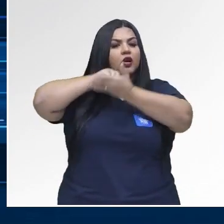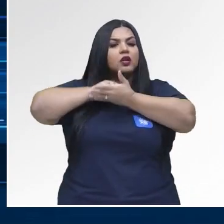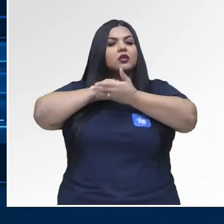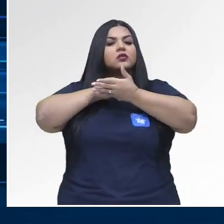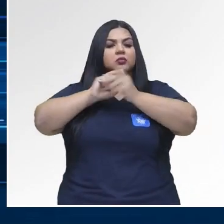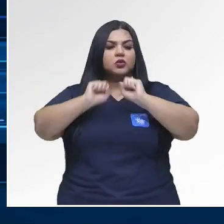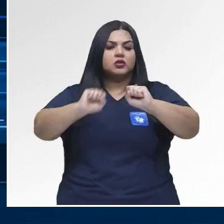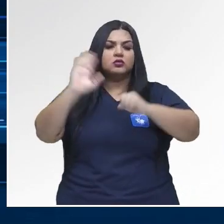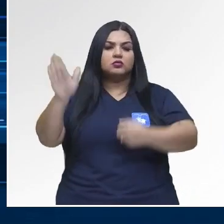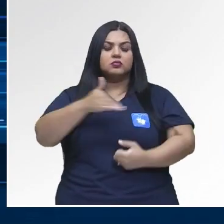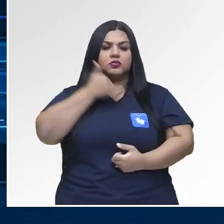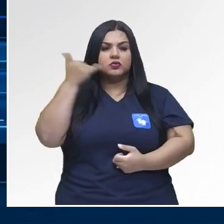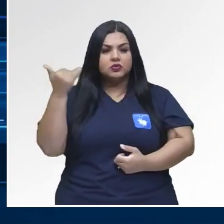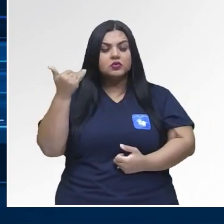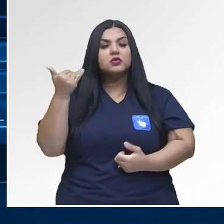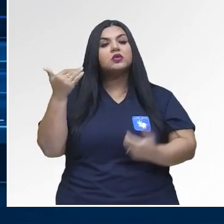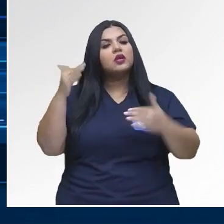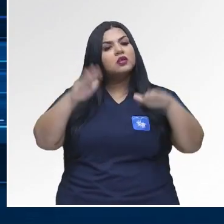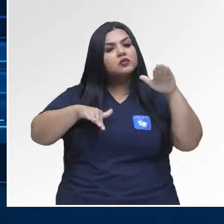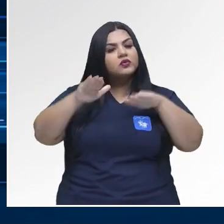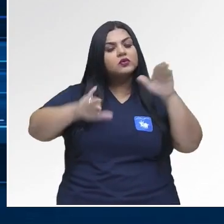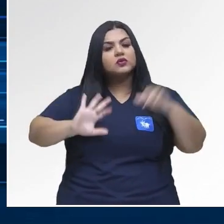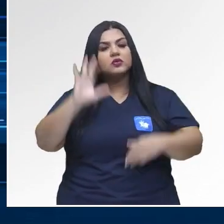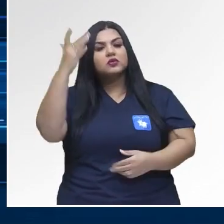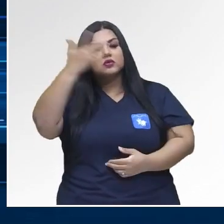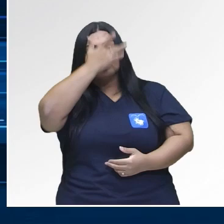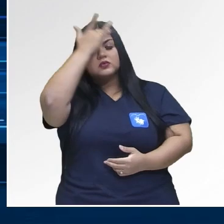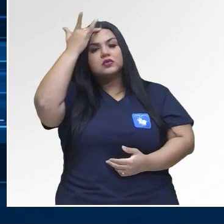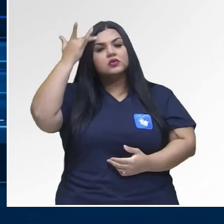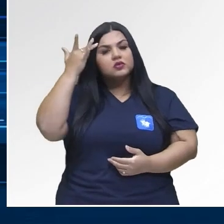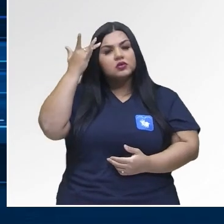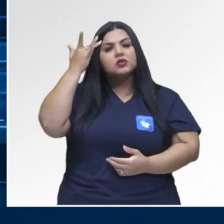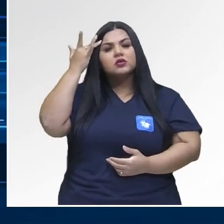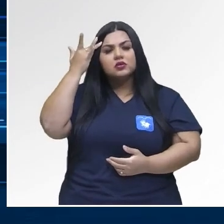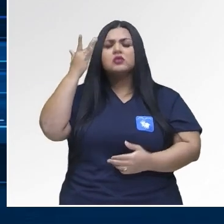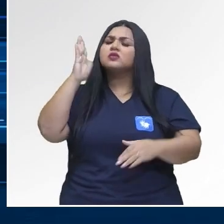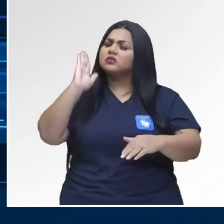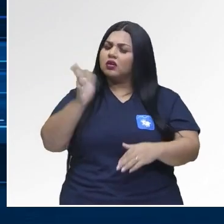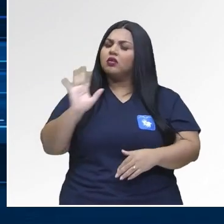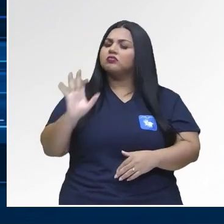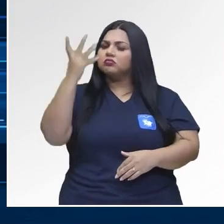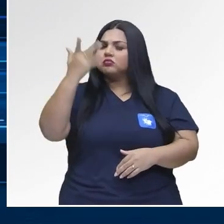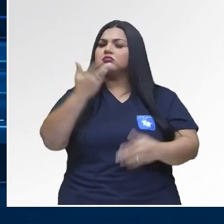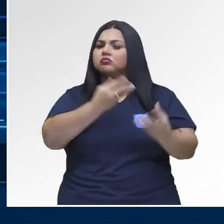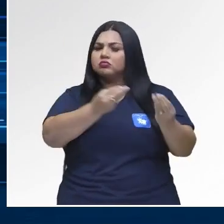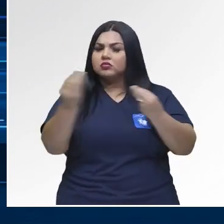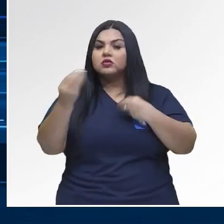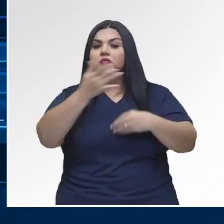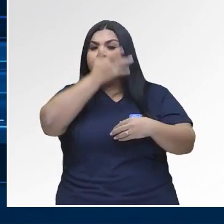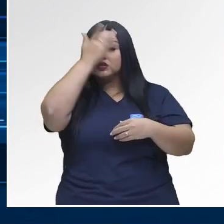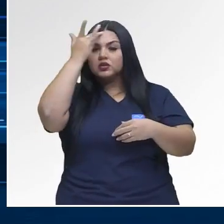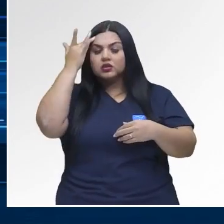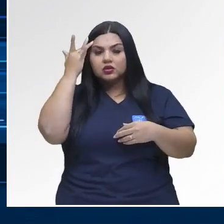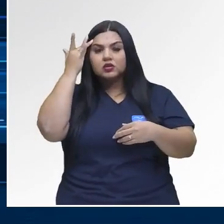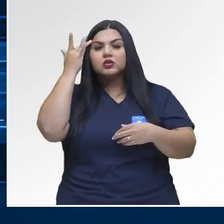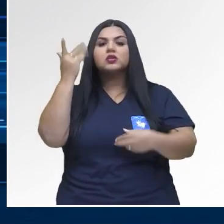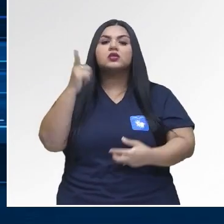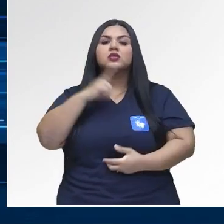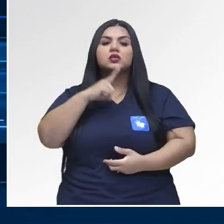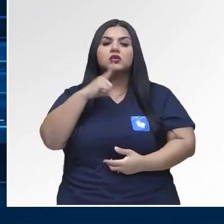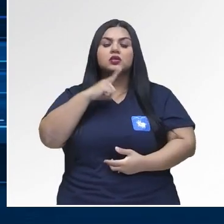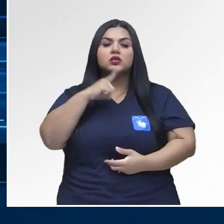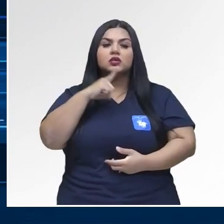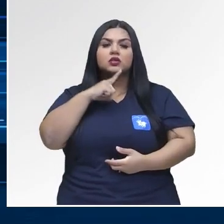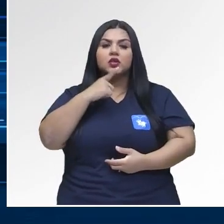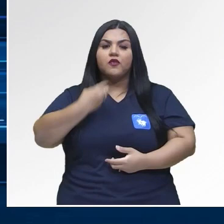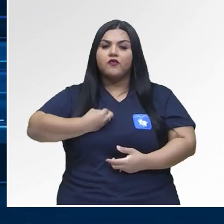na morte, tá? Então, às vezes acontece das pessoas, já aconteceu muitas vezes, né, das pessoas que